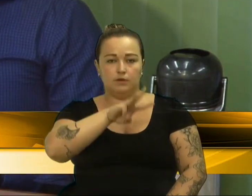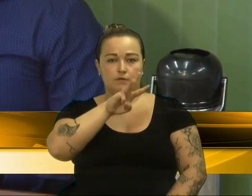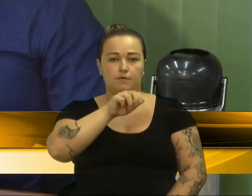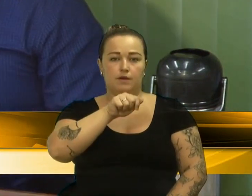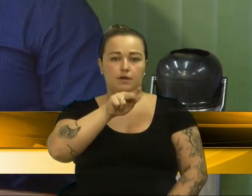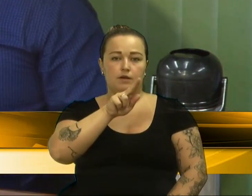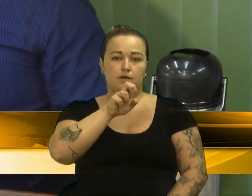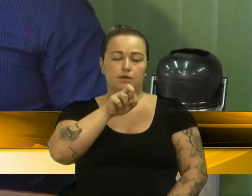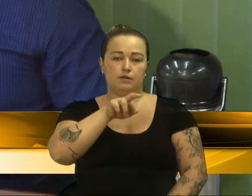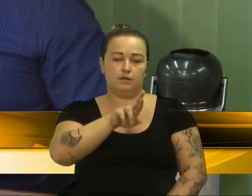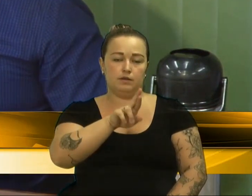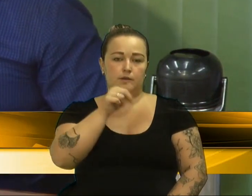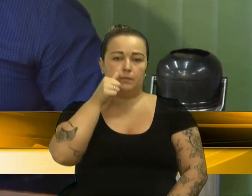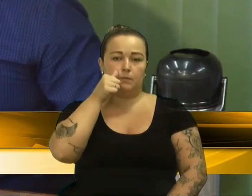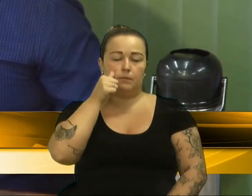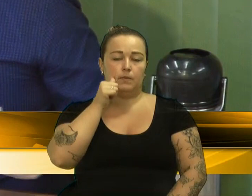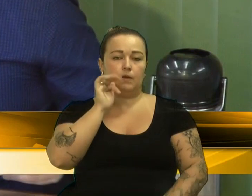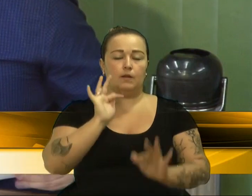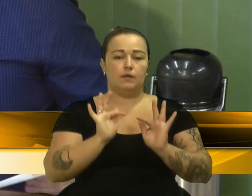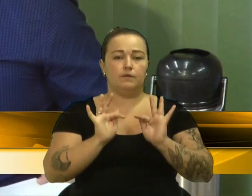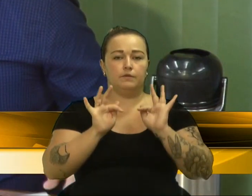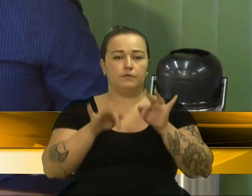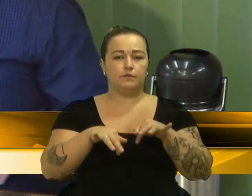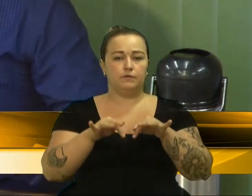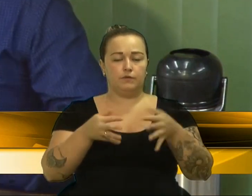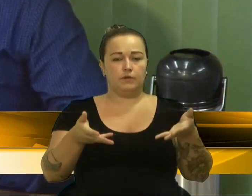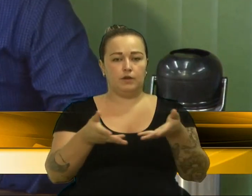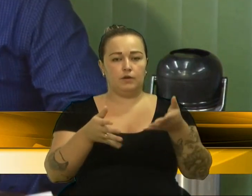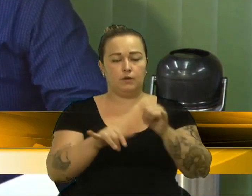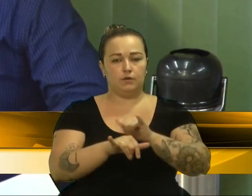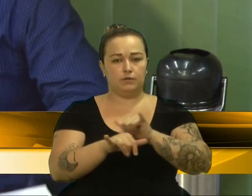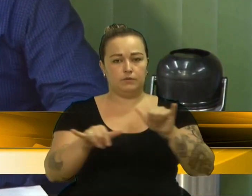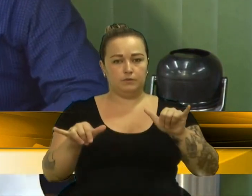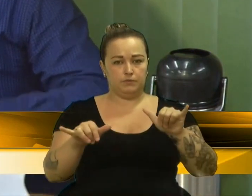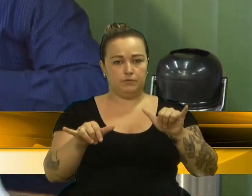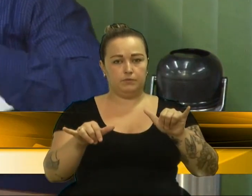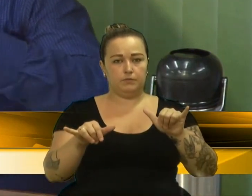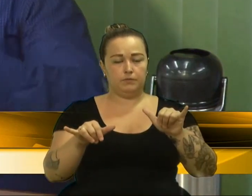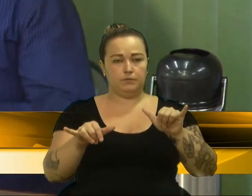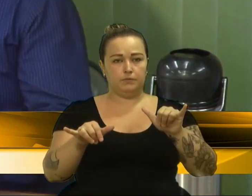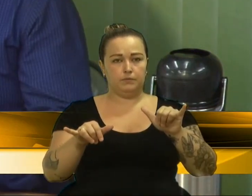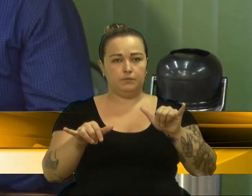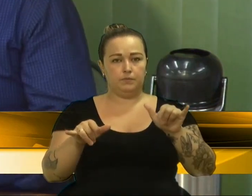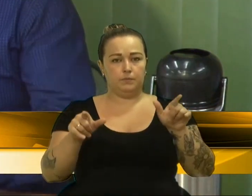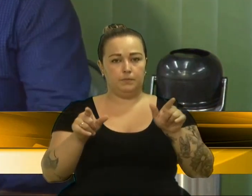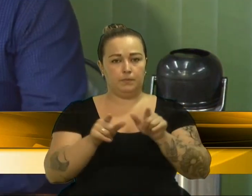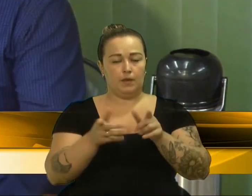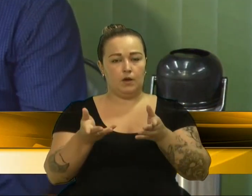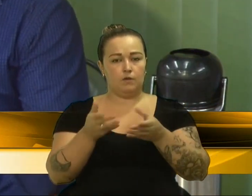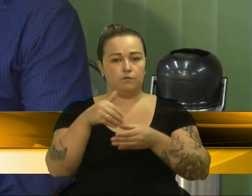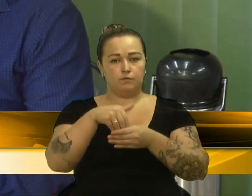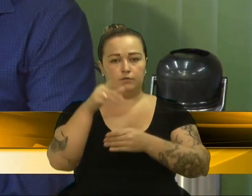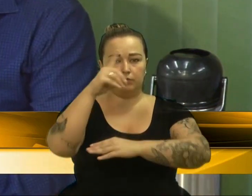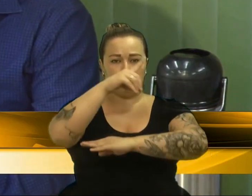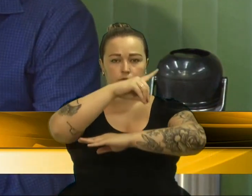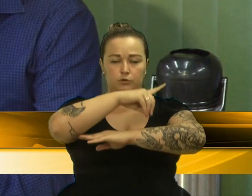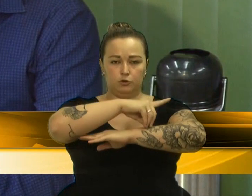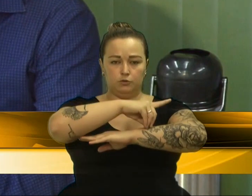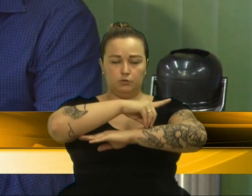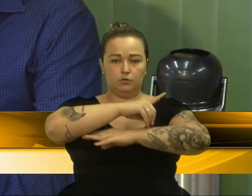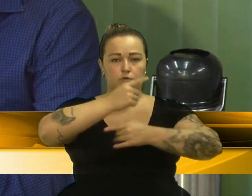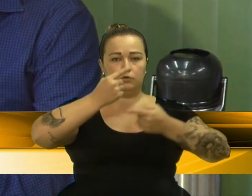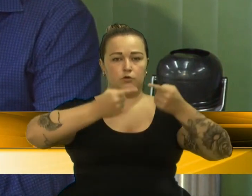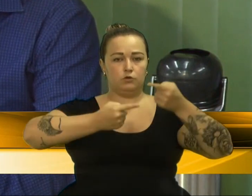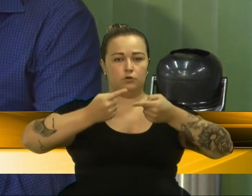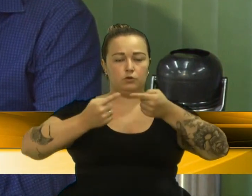Petrini. Encerradas as pequenas comunicações. Passemos à ordem do dia. Em